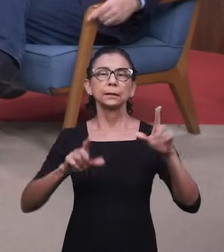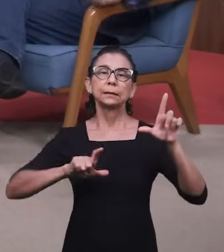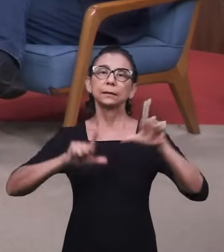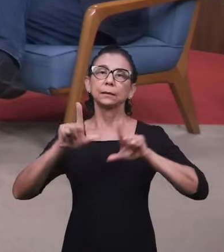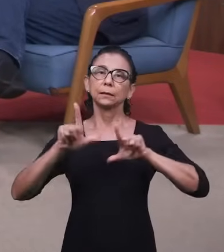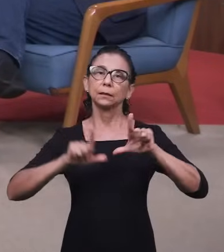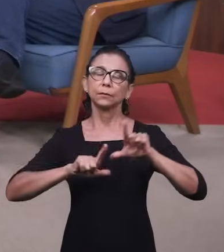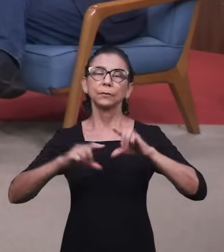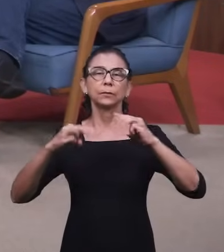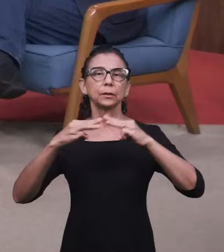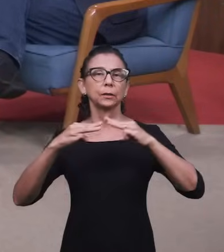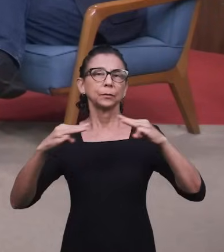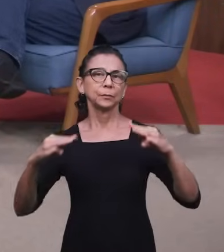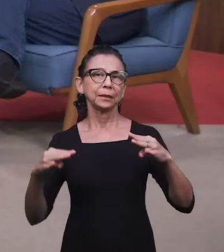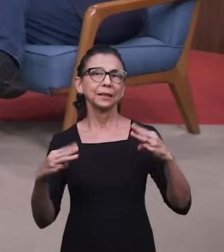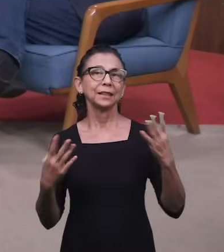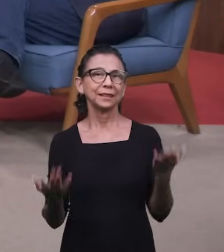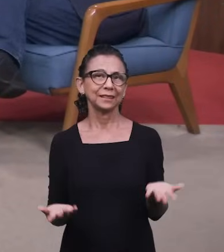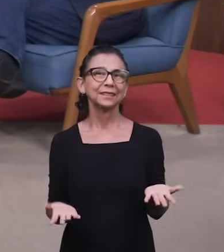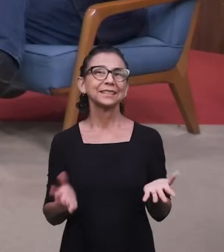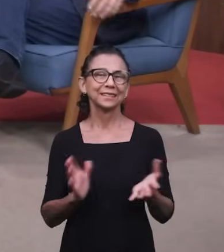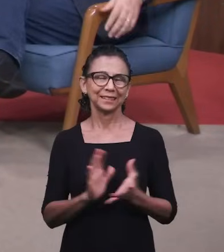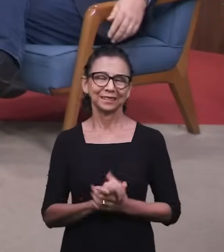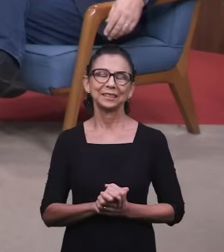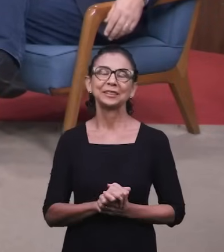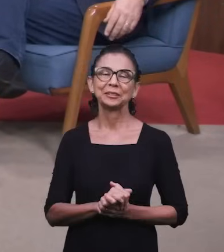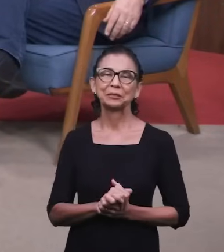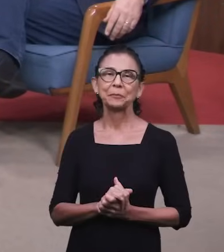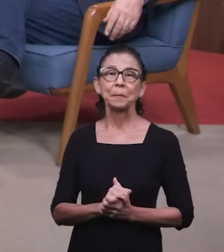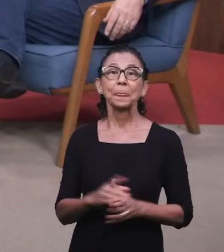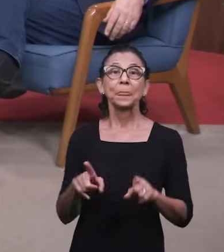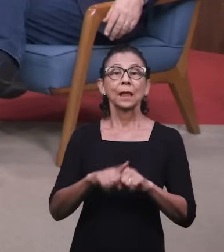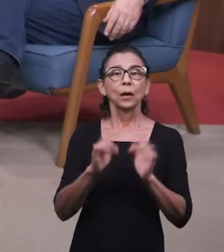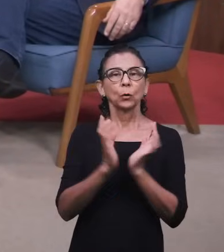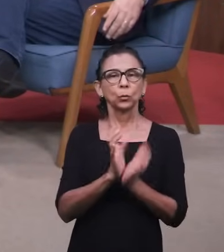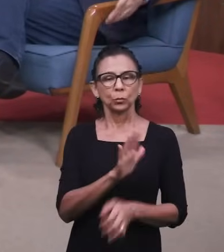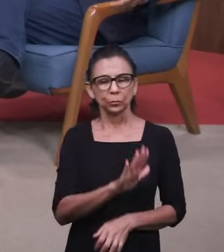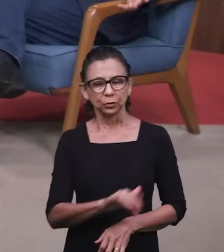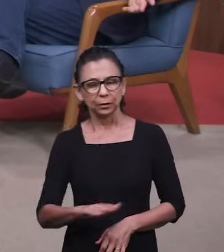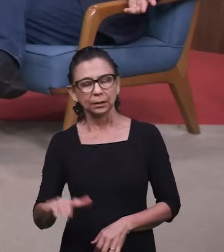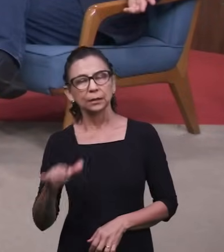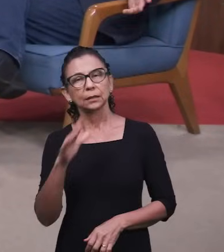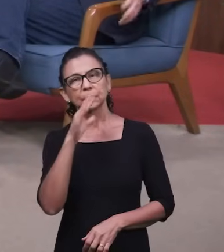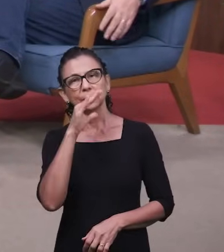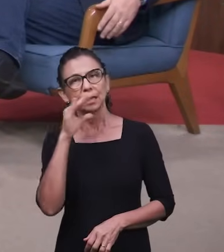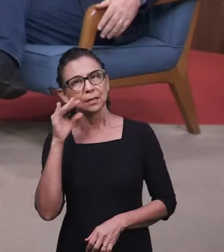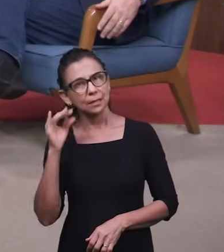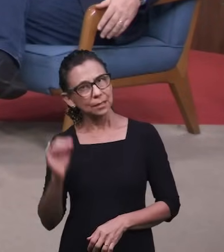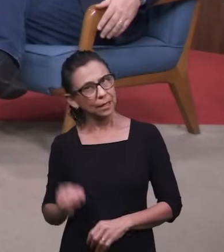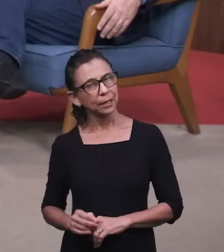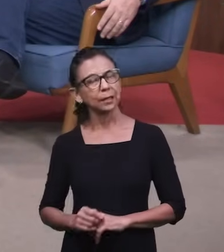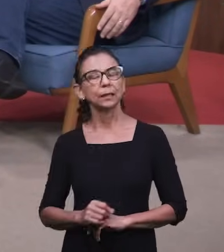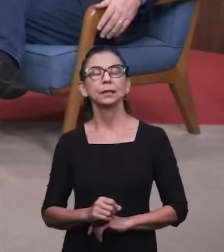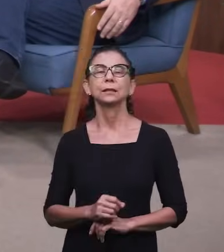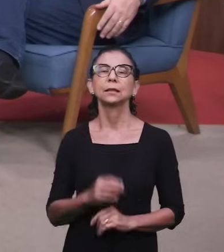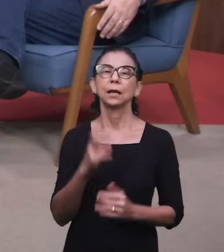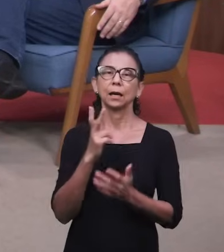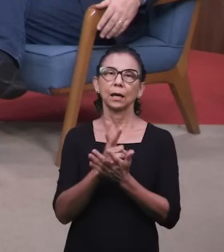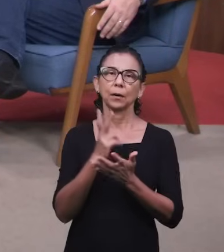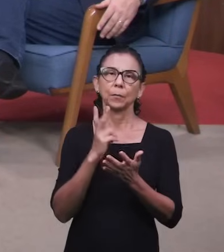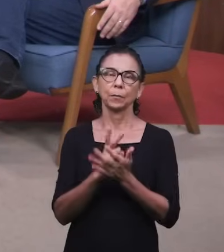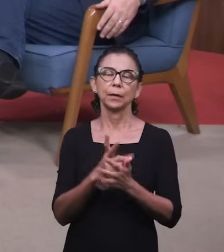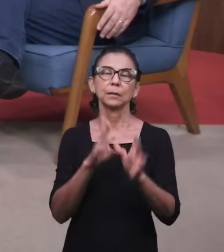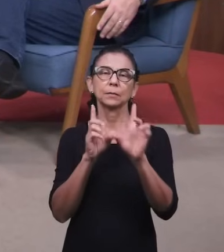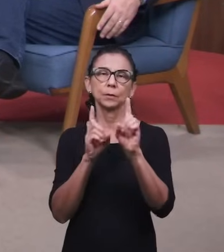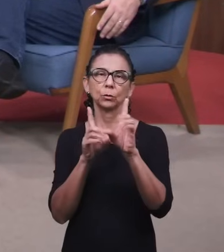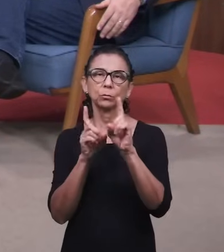TV, em diversos horários diferentes. E a gente termina nas classes de crianças intermediárias. Exato. É a força motriz, né? A